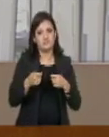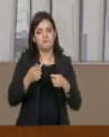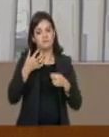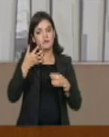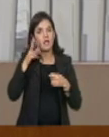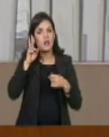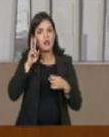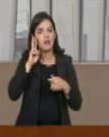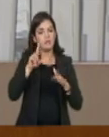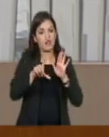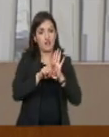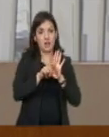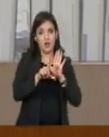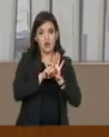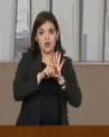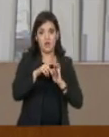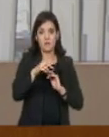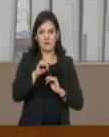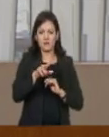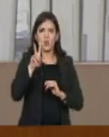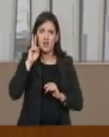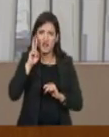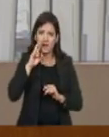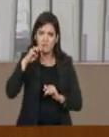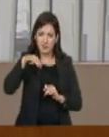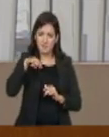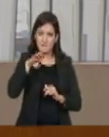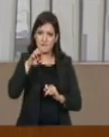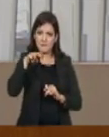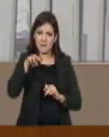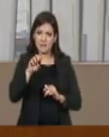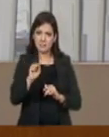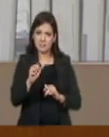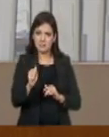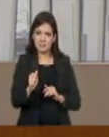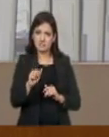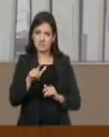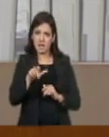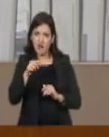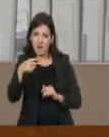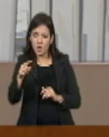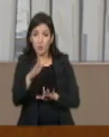Relembremos aqui o mensalão. O ministro Dias Toffoli olha para cada um dos ministros.